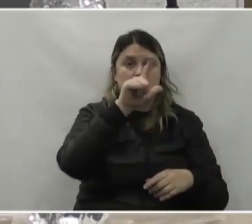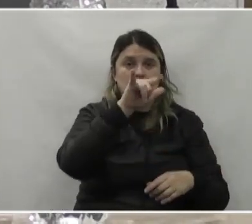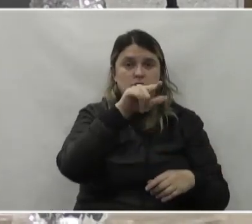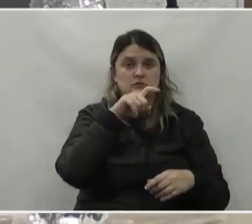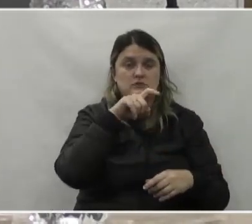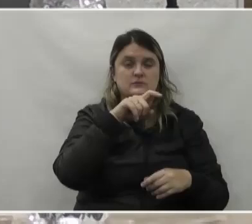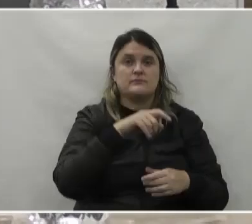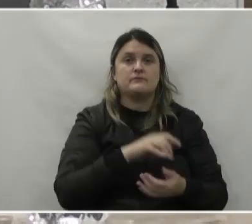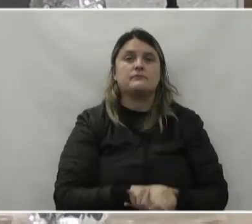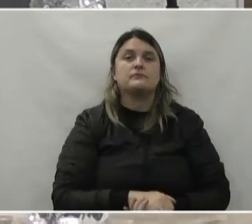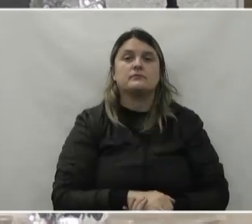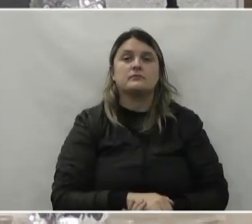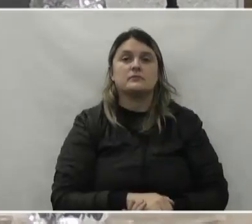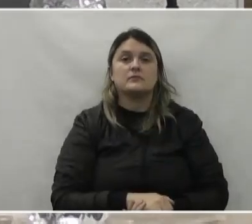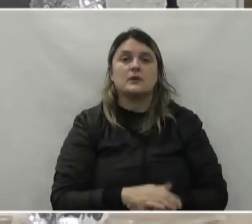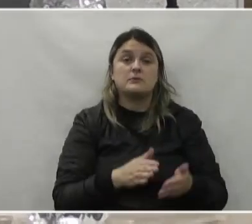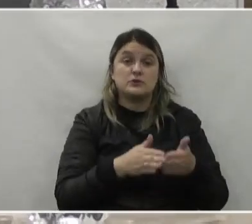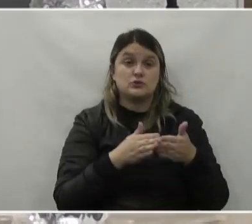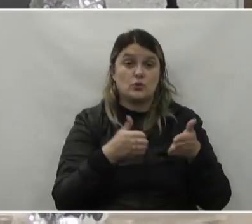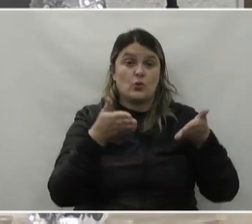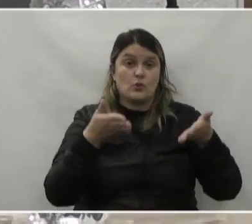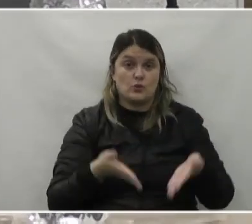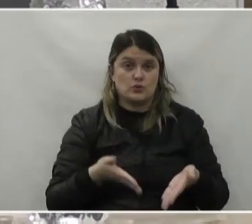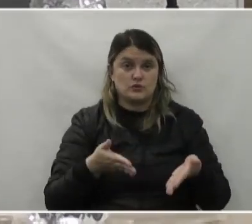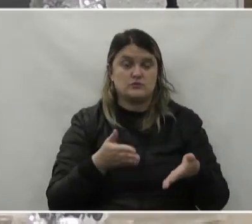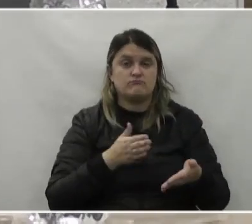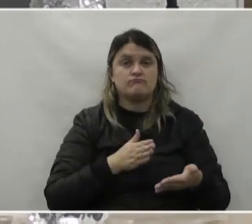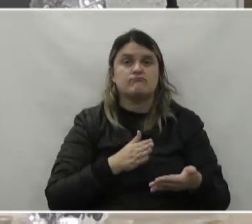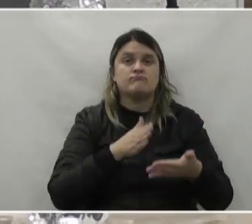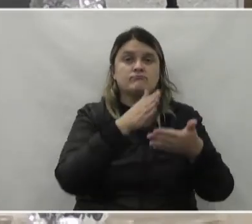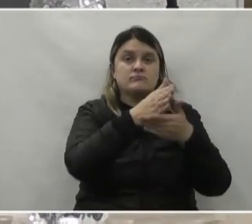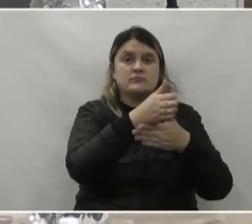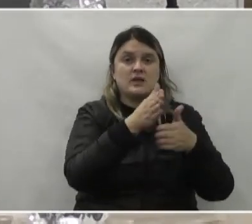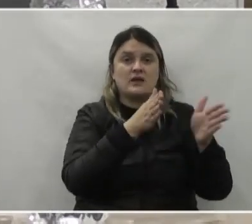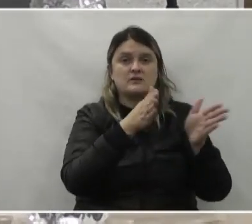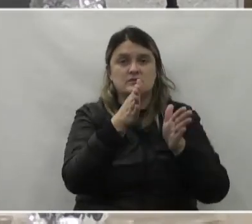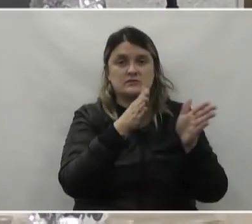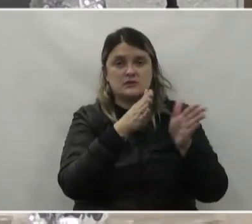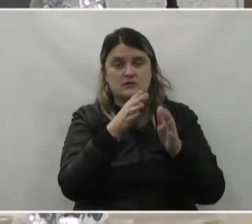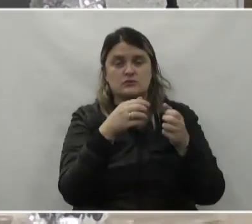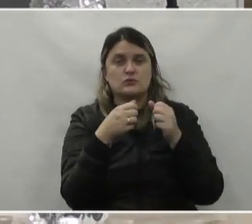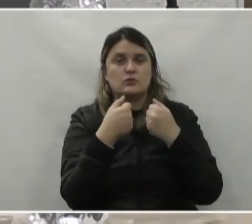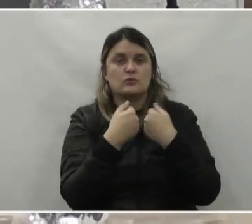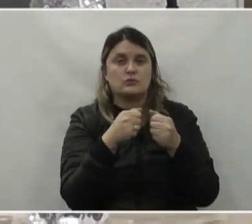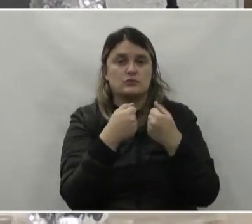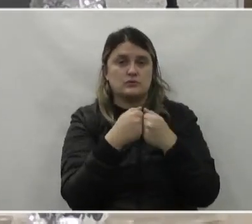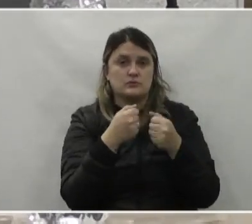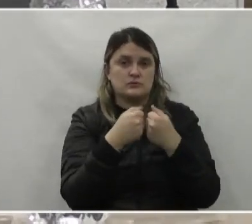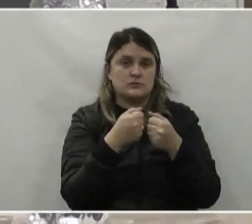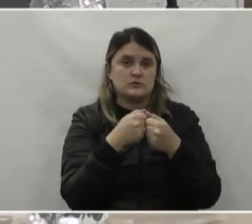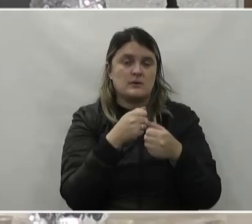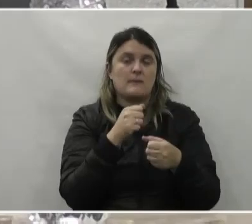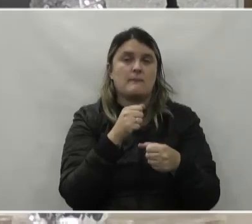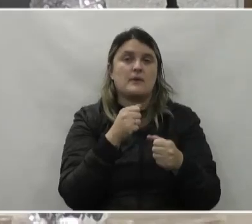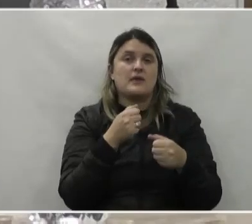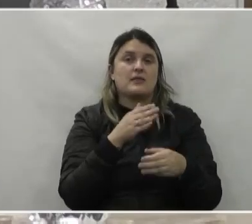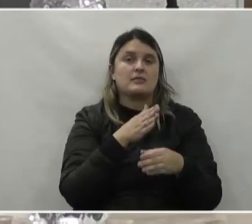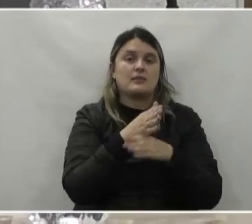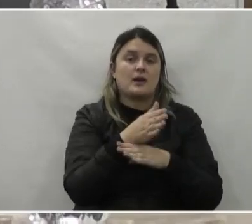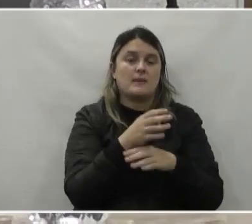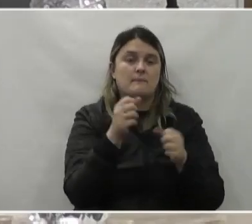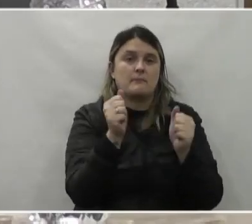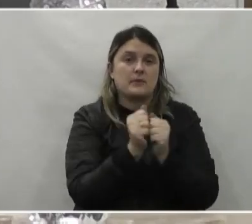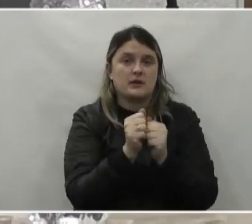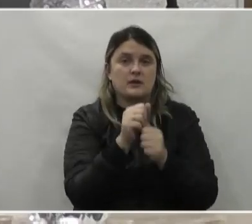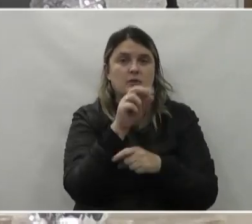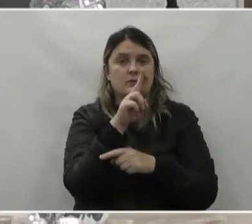aquela indicação de hoje ali da entrada, uma entrada ali para o ônibus entrar e parar ao lado do posto